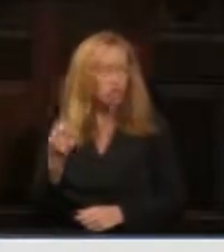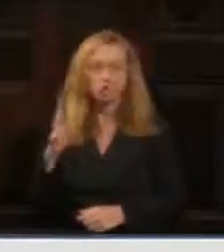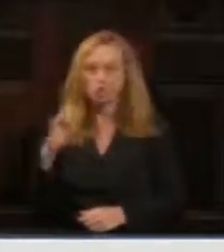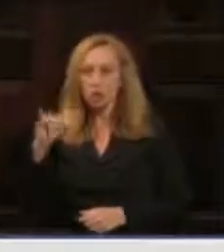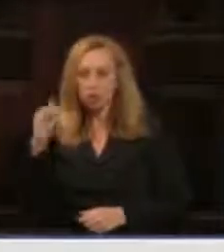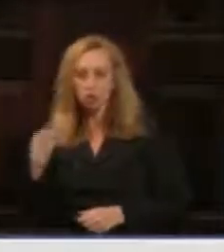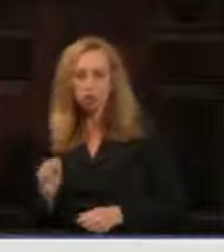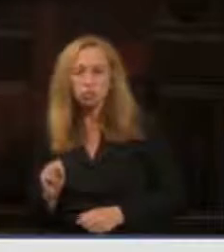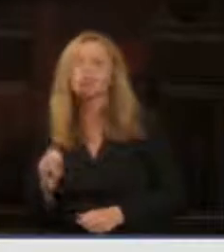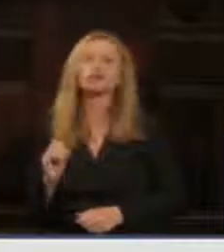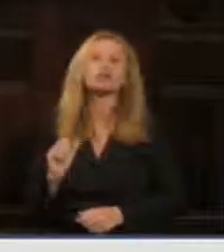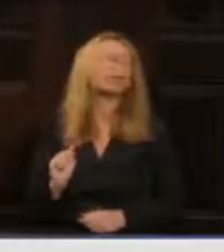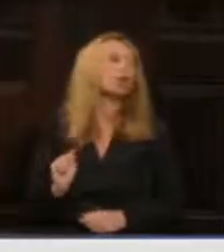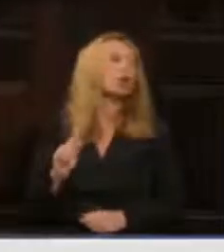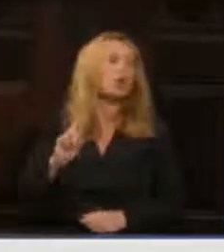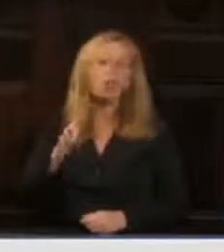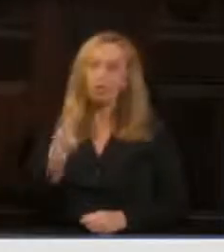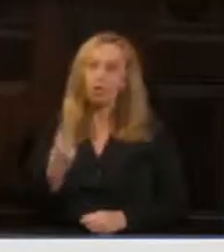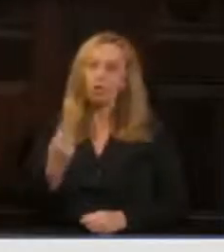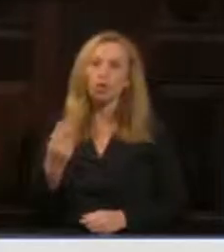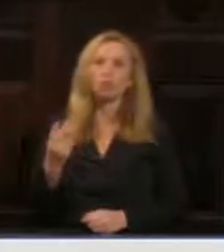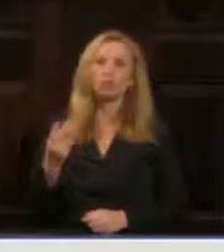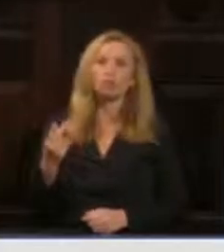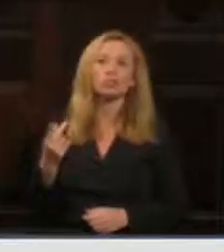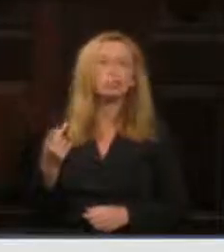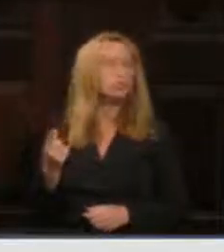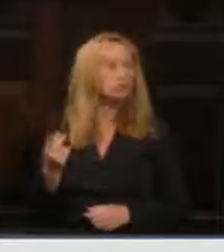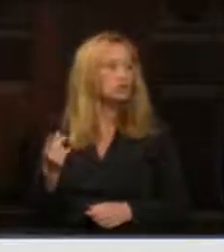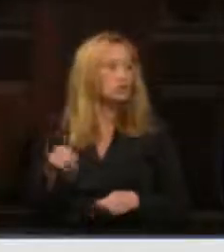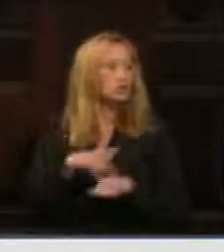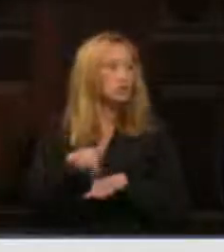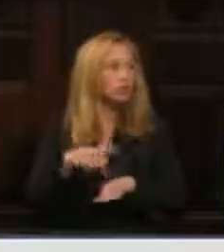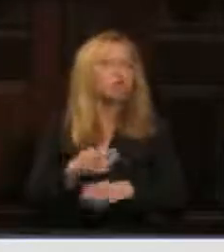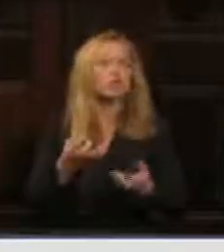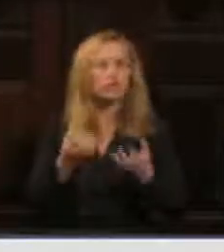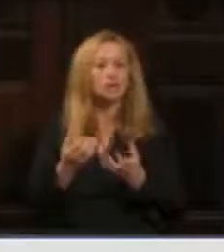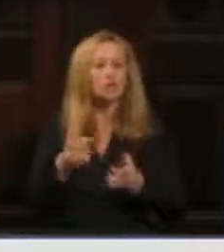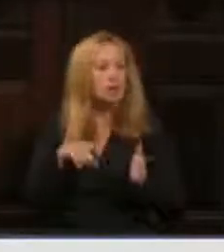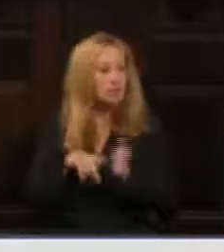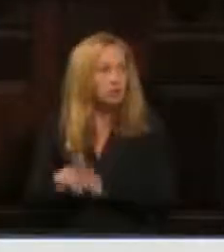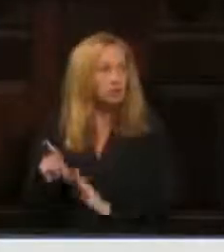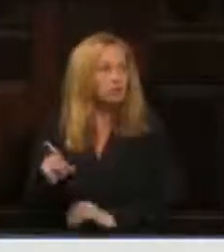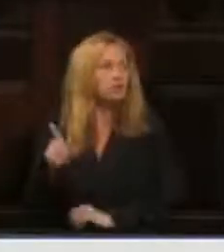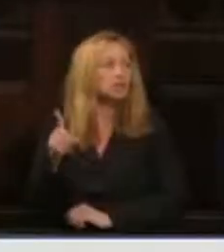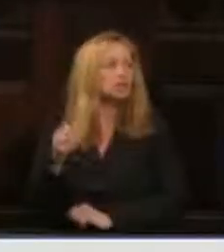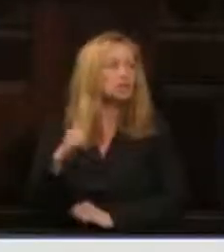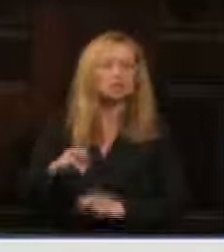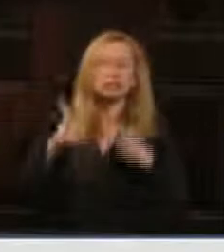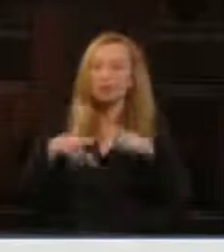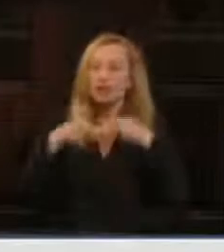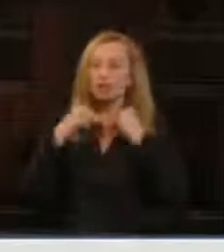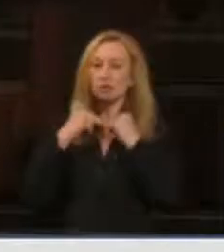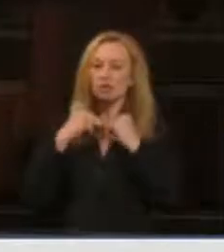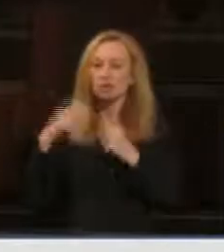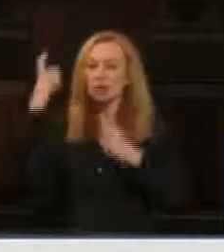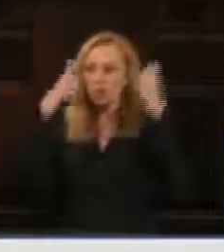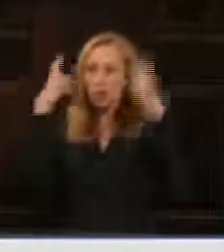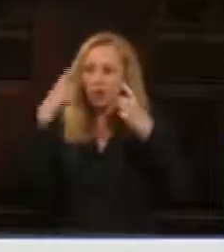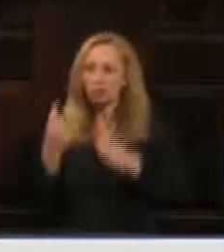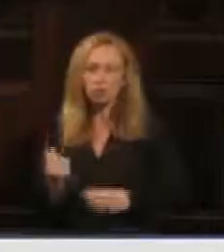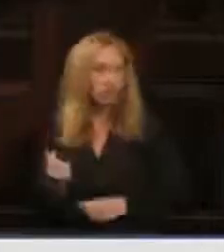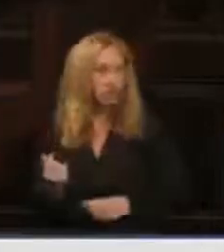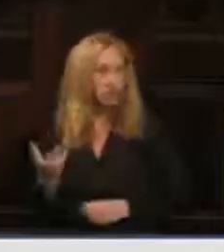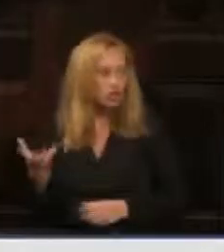Eu queria que o PSOL perguntasse para o seu Osvaldo, que é garçom, se ele está preocupado com a gorjeta que ele vai ganhar ou se